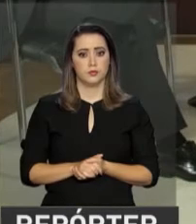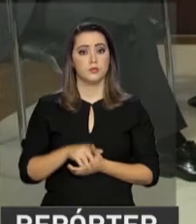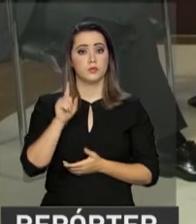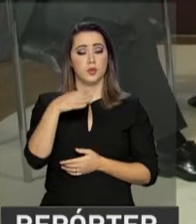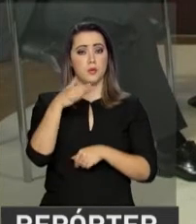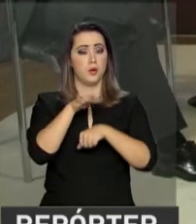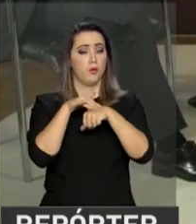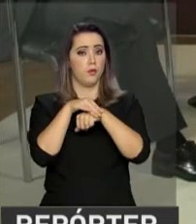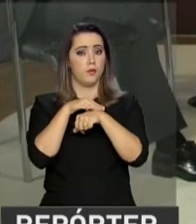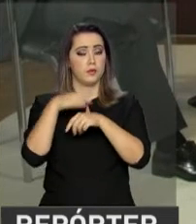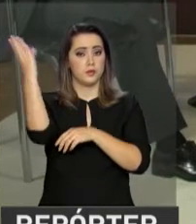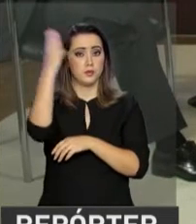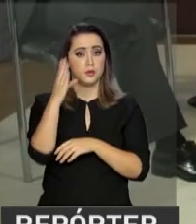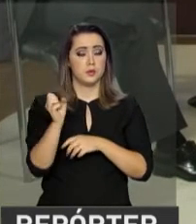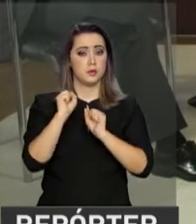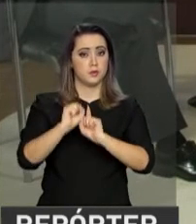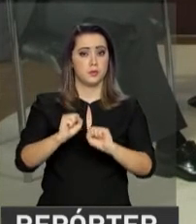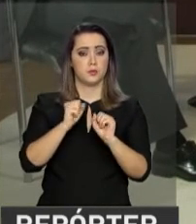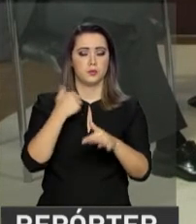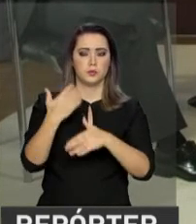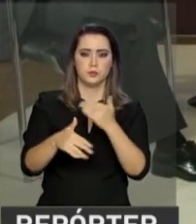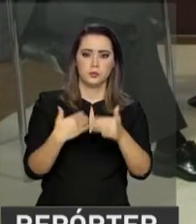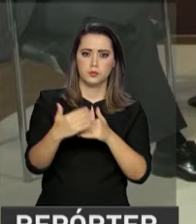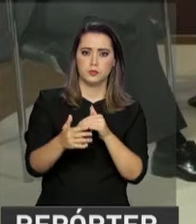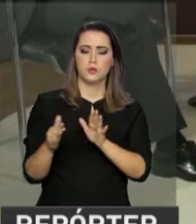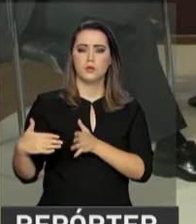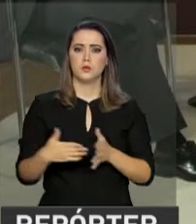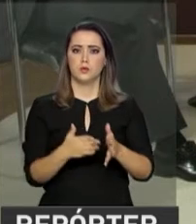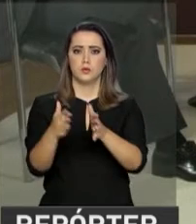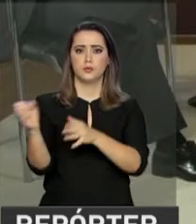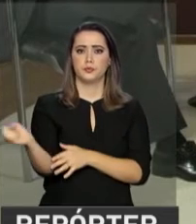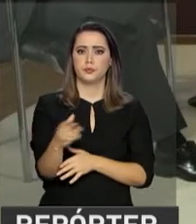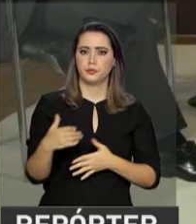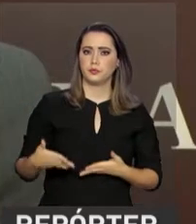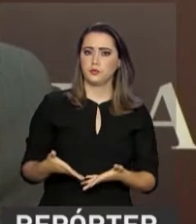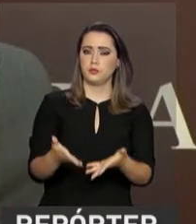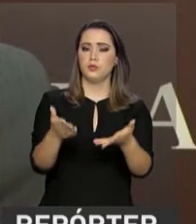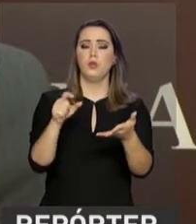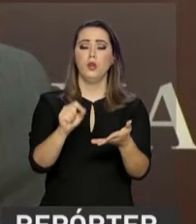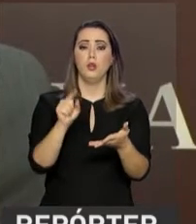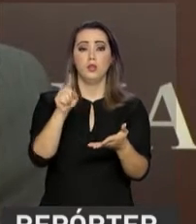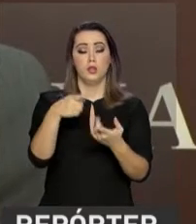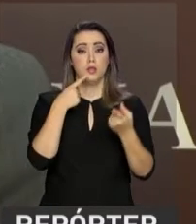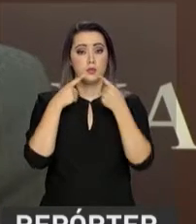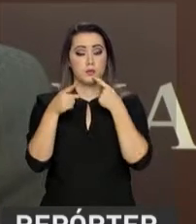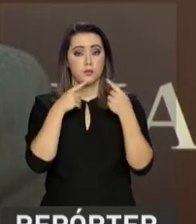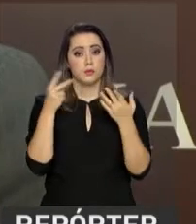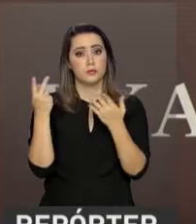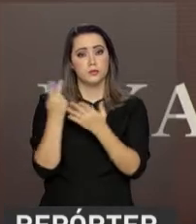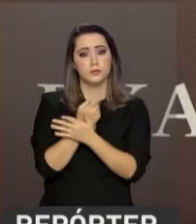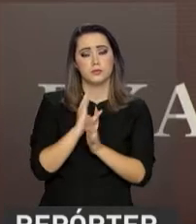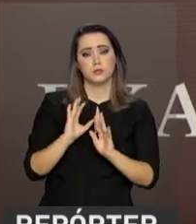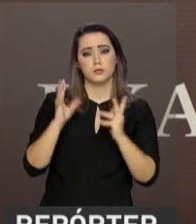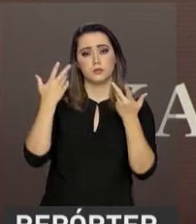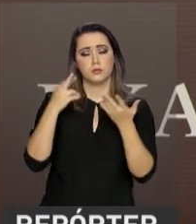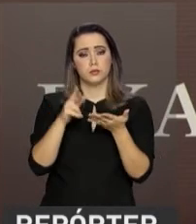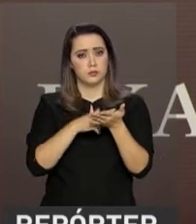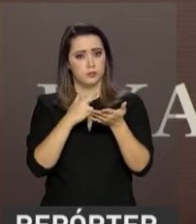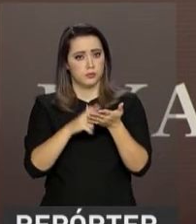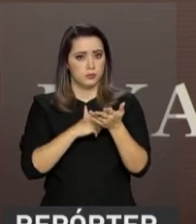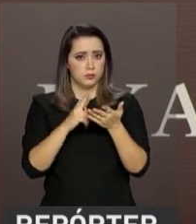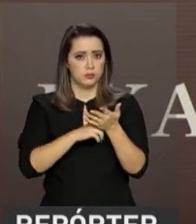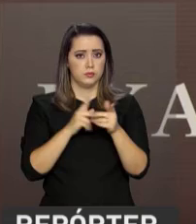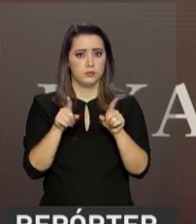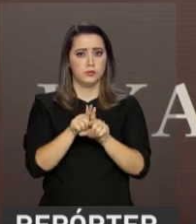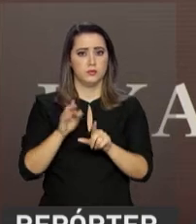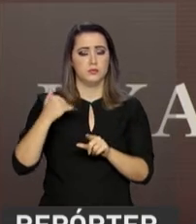Uma conversa sobre o Brasil possível, produtivo e no caminho da modernização. Assim foi o debate realizado por uma das maiores editoras do